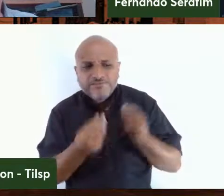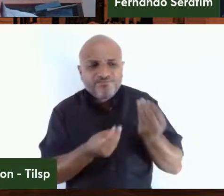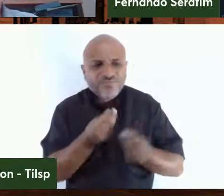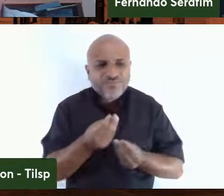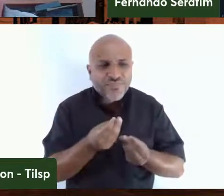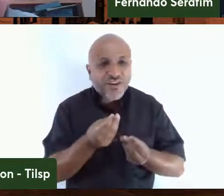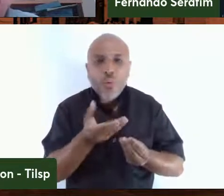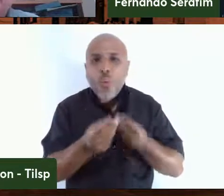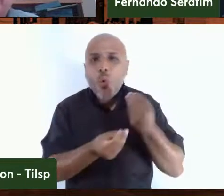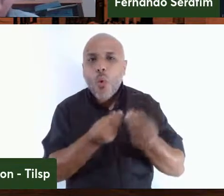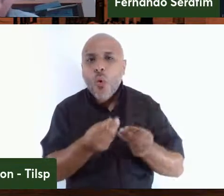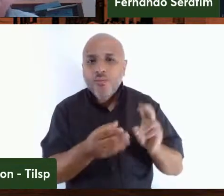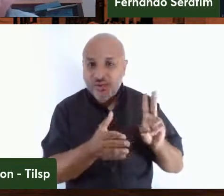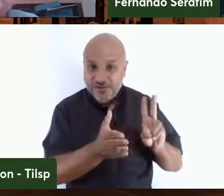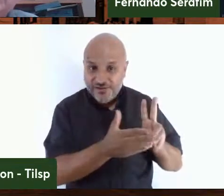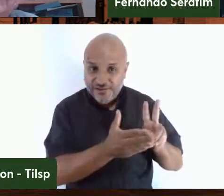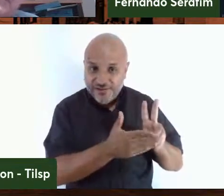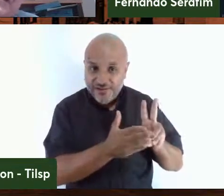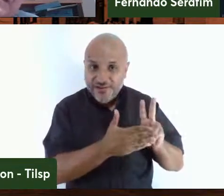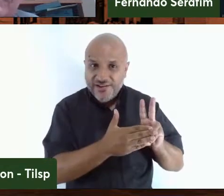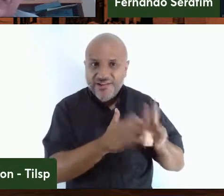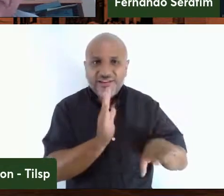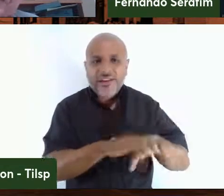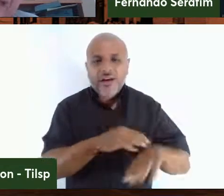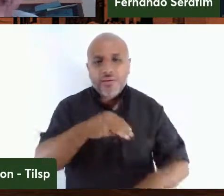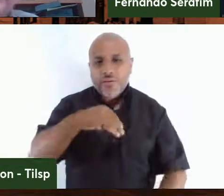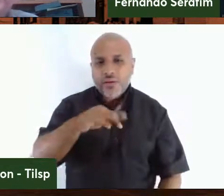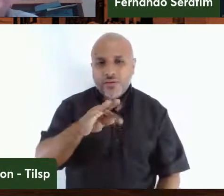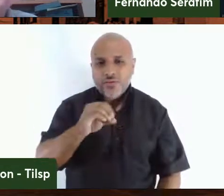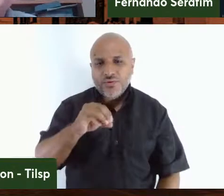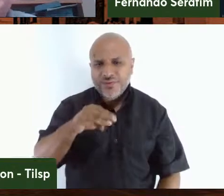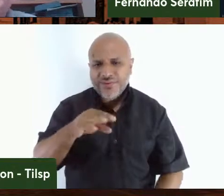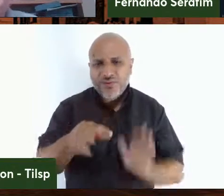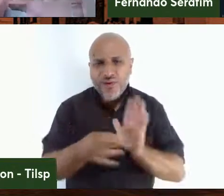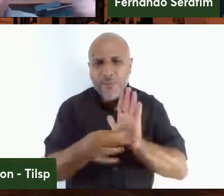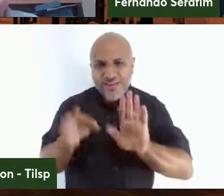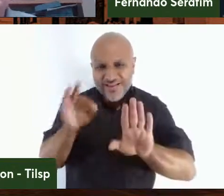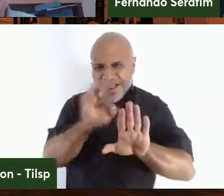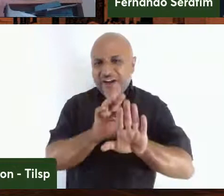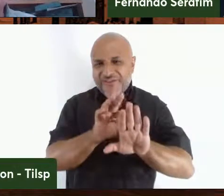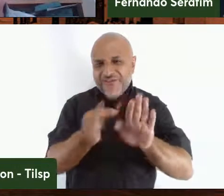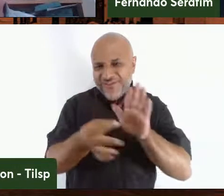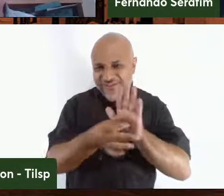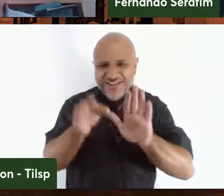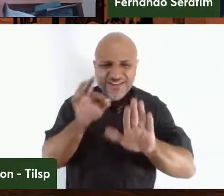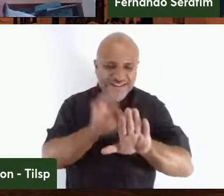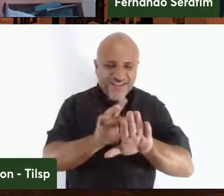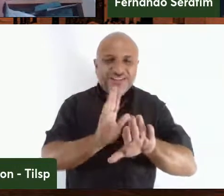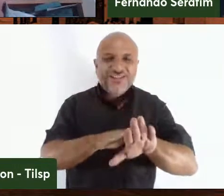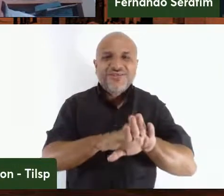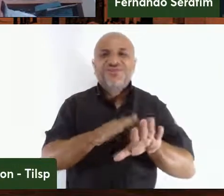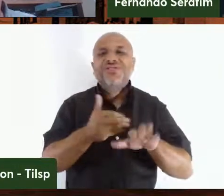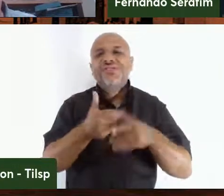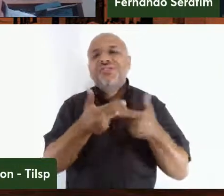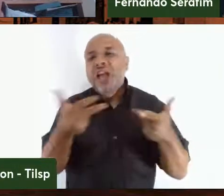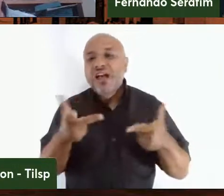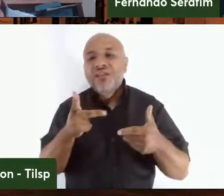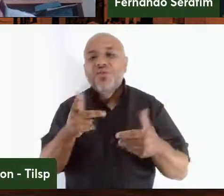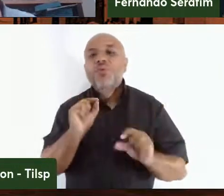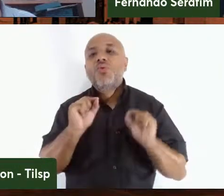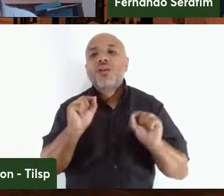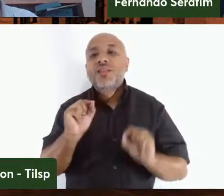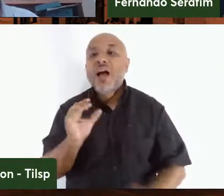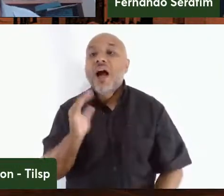e como até metonímia ou metáfora de tantas, vamos dizer, do que está